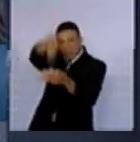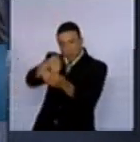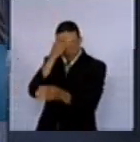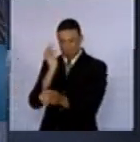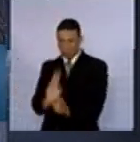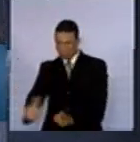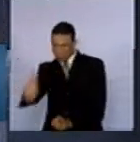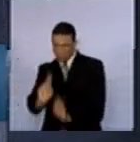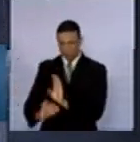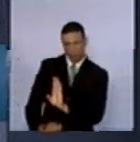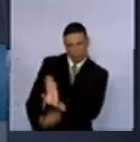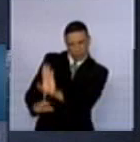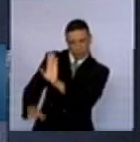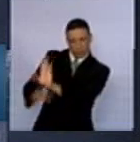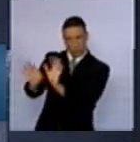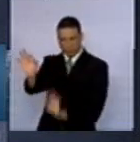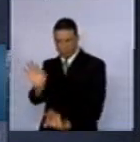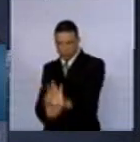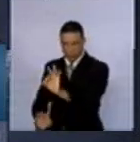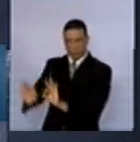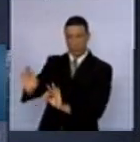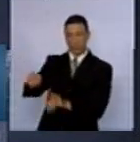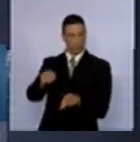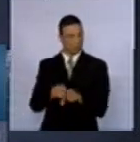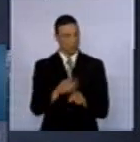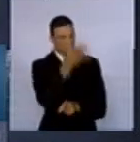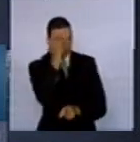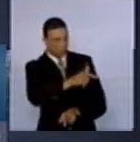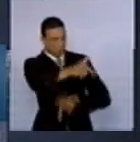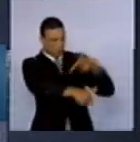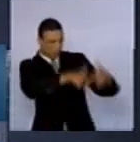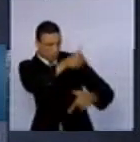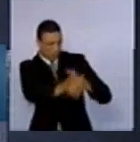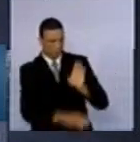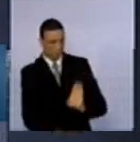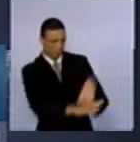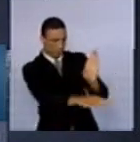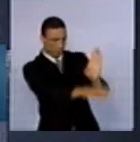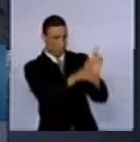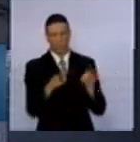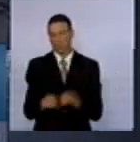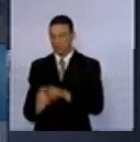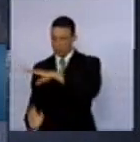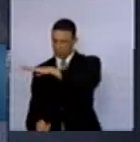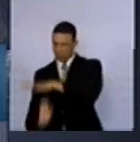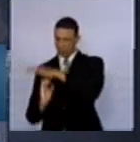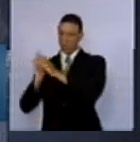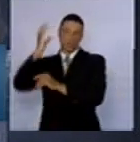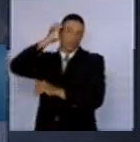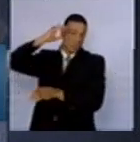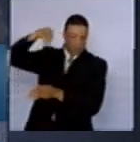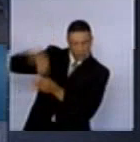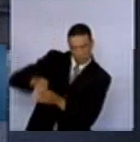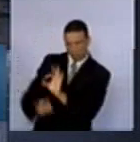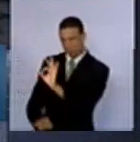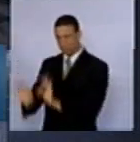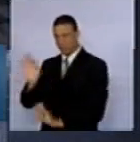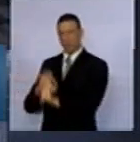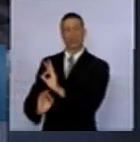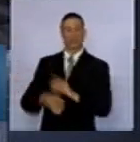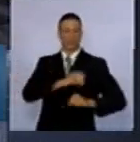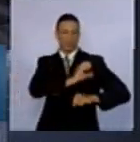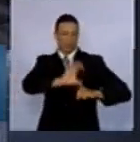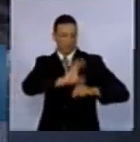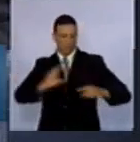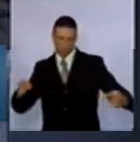dos que tem autorização para benefícios e do lado da Rádio Difusão nacional que é pela construção federal protegida